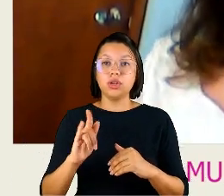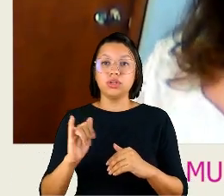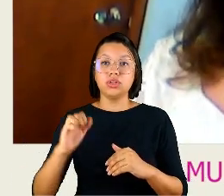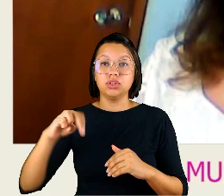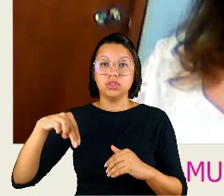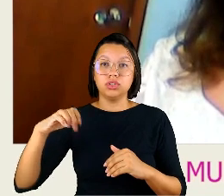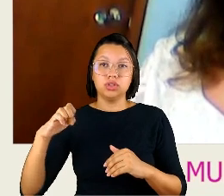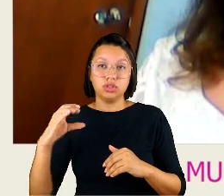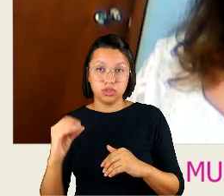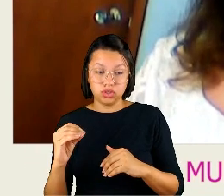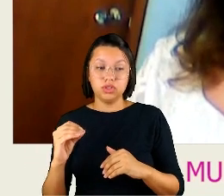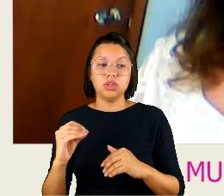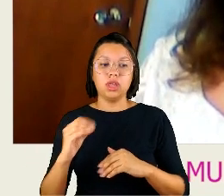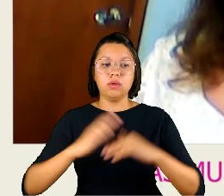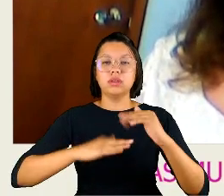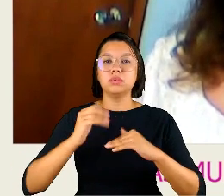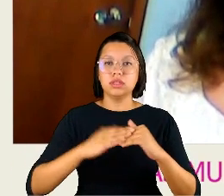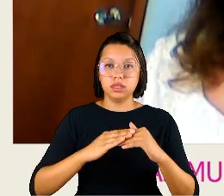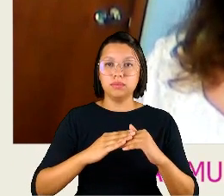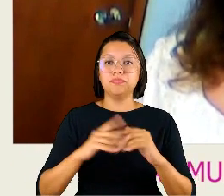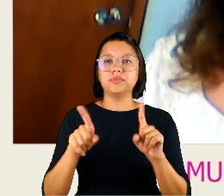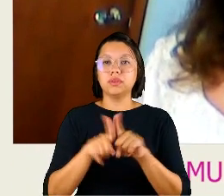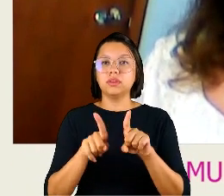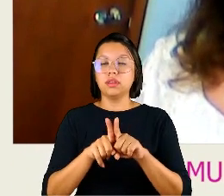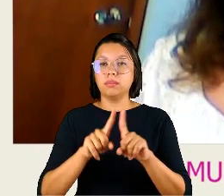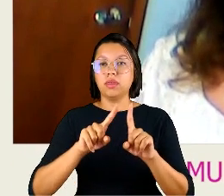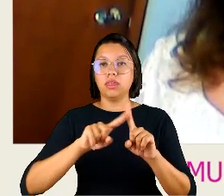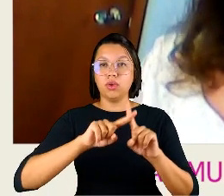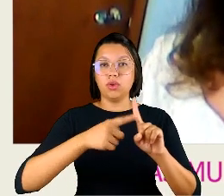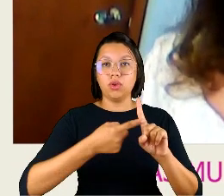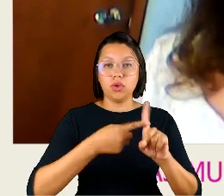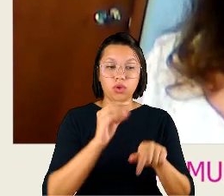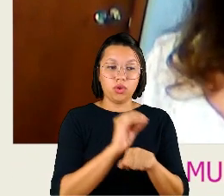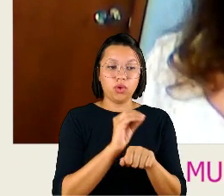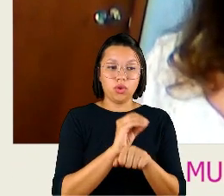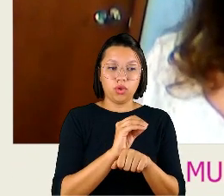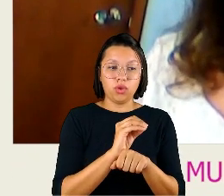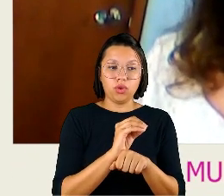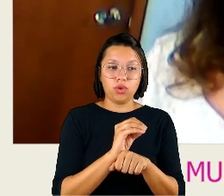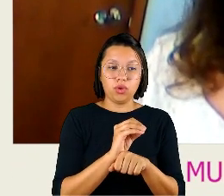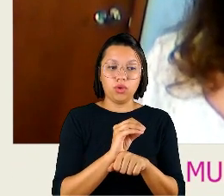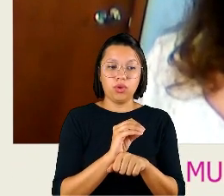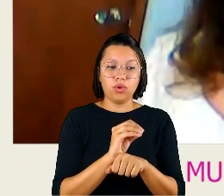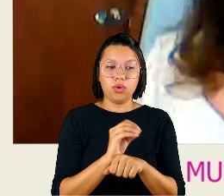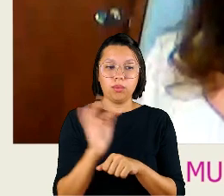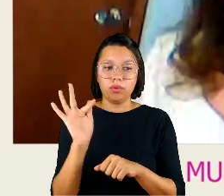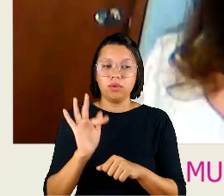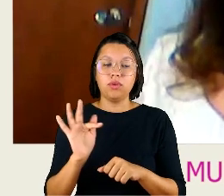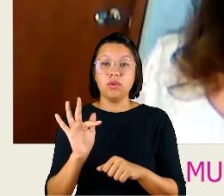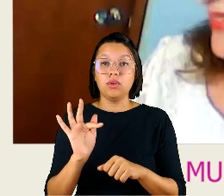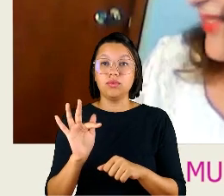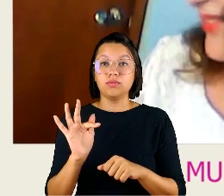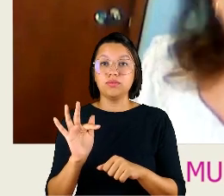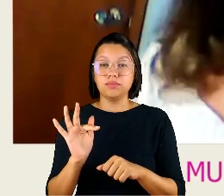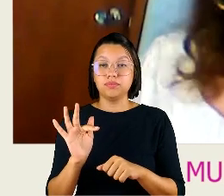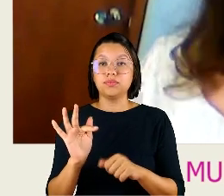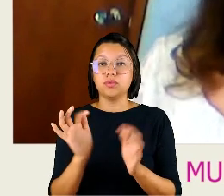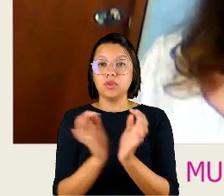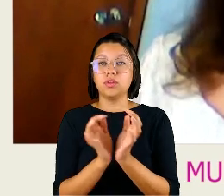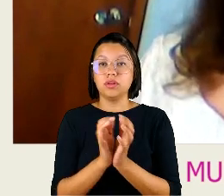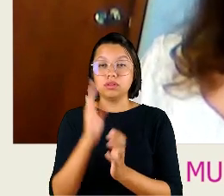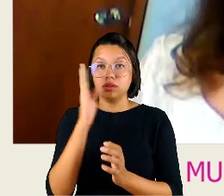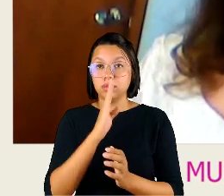em ginecologia e obstetrícia pela FEBRASGO, Federação Brasileira das Associações